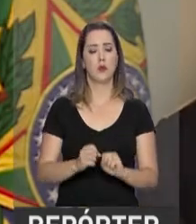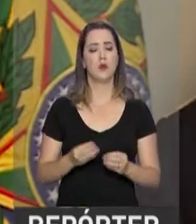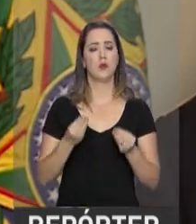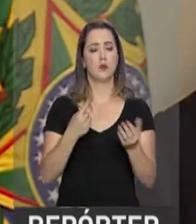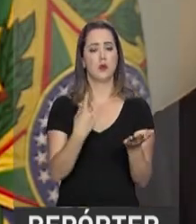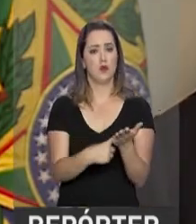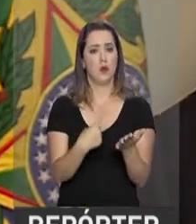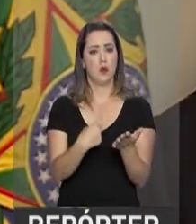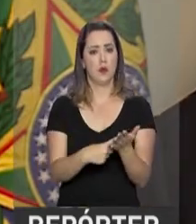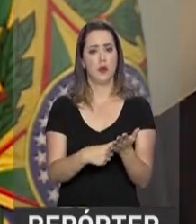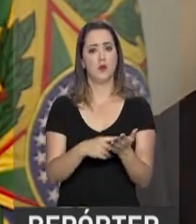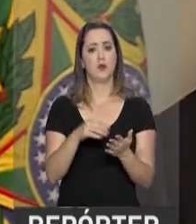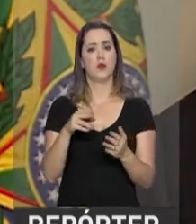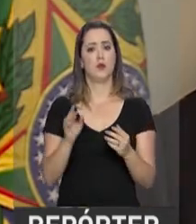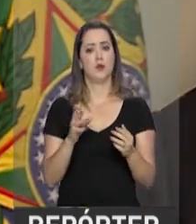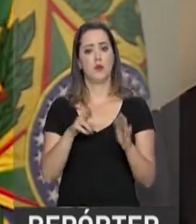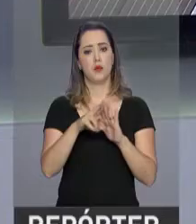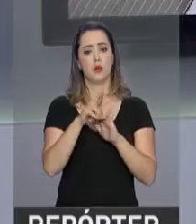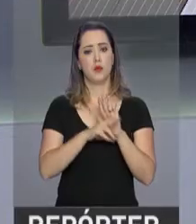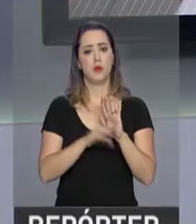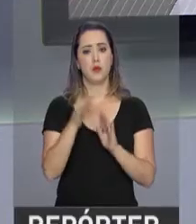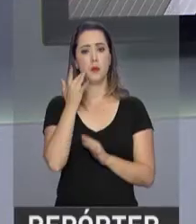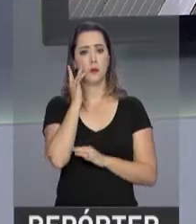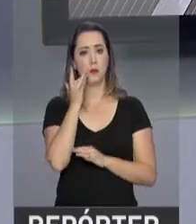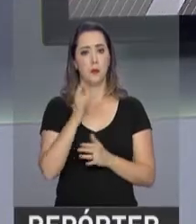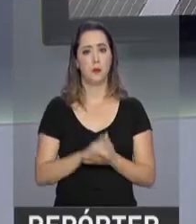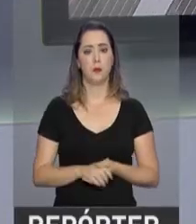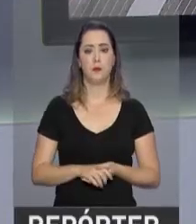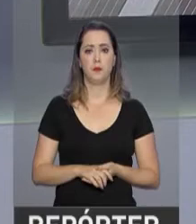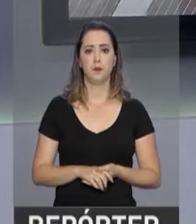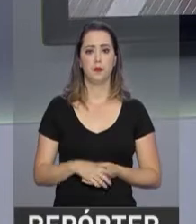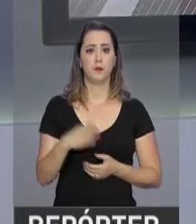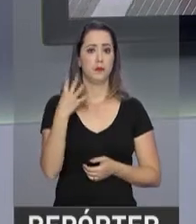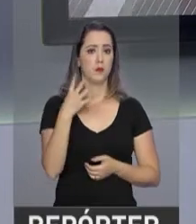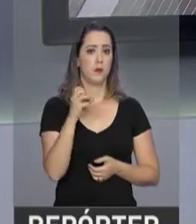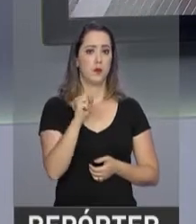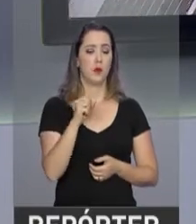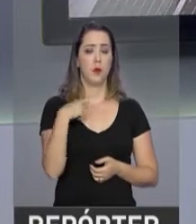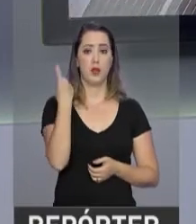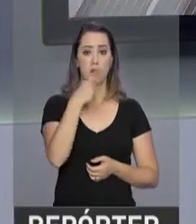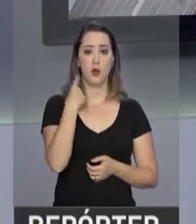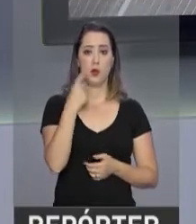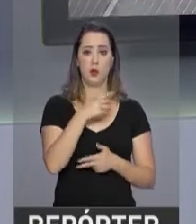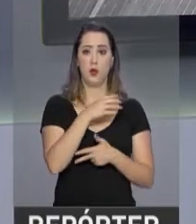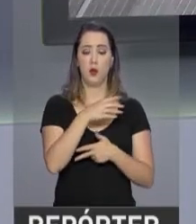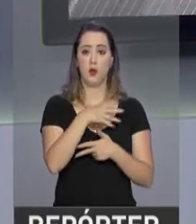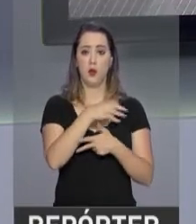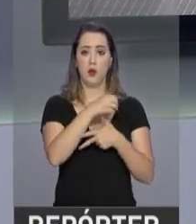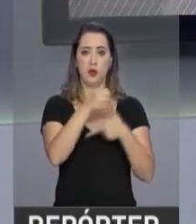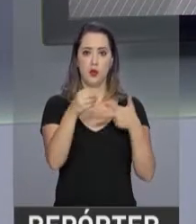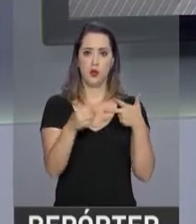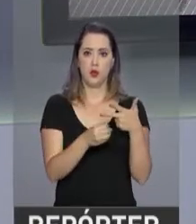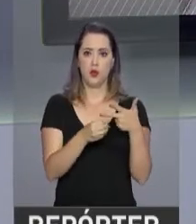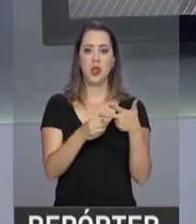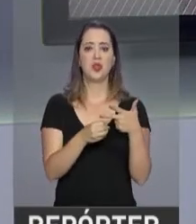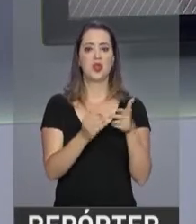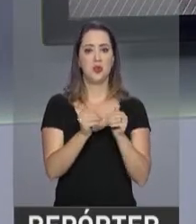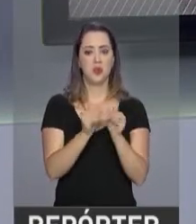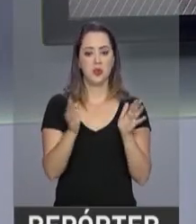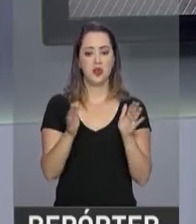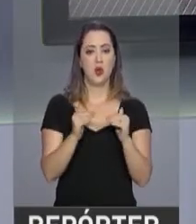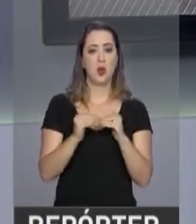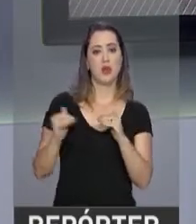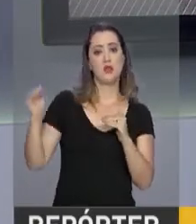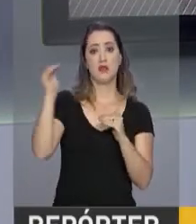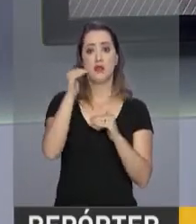cumprimento da chamada regra em 48 horas de inscrições abertas ver nem 2018 supera dois